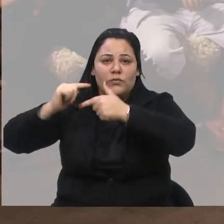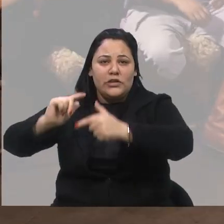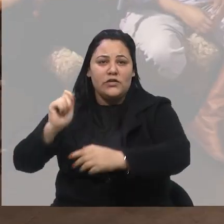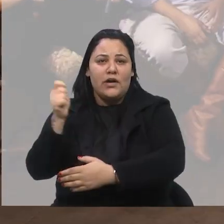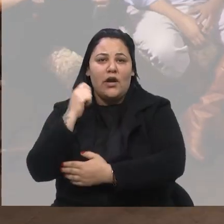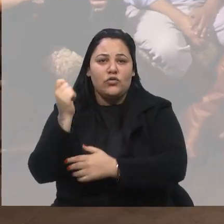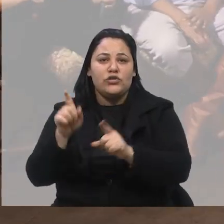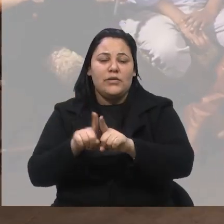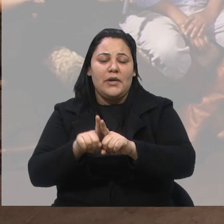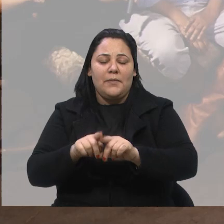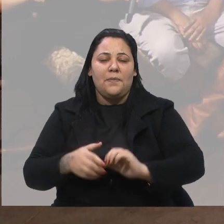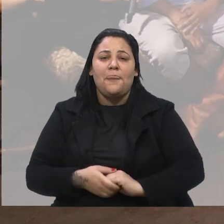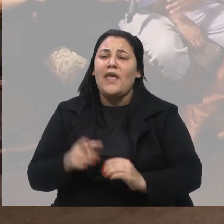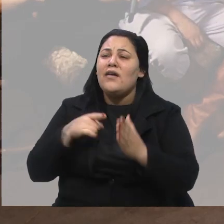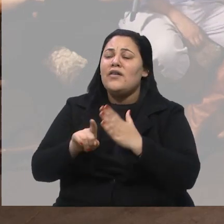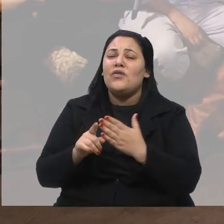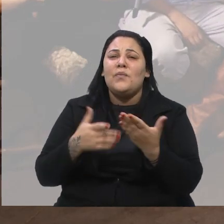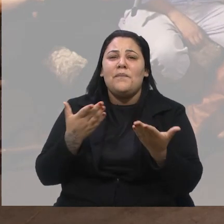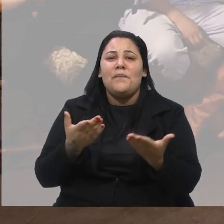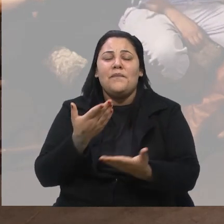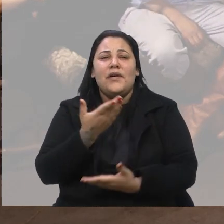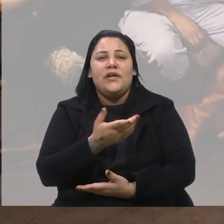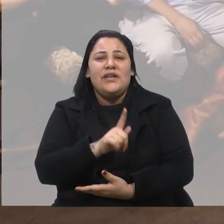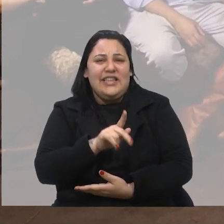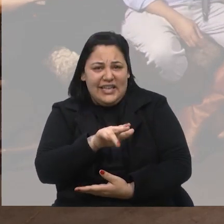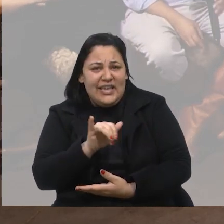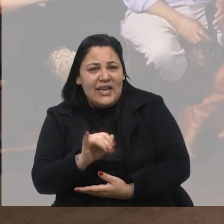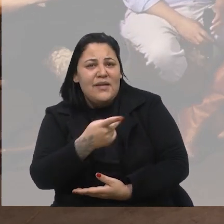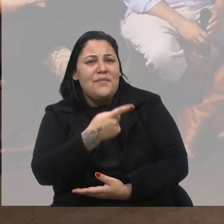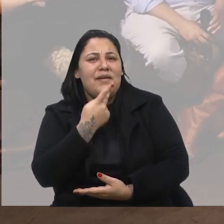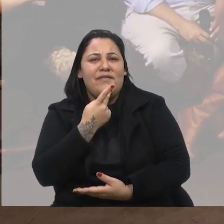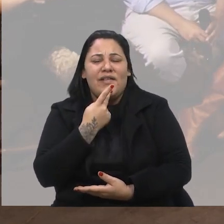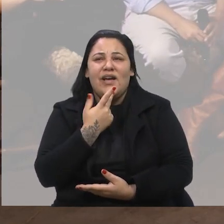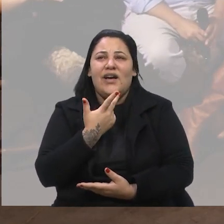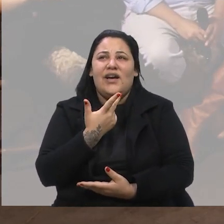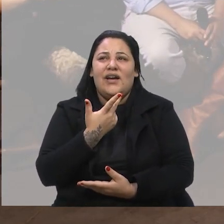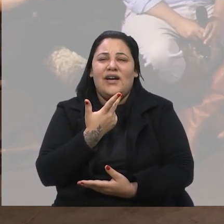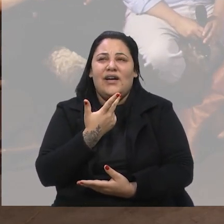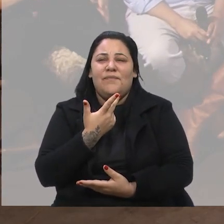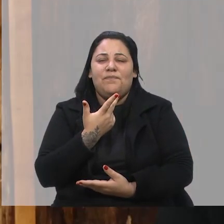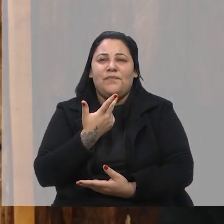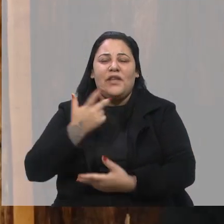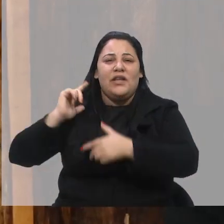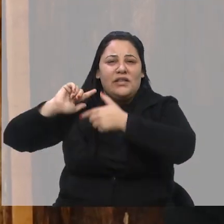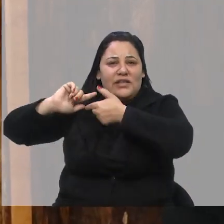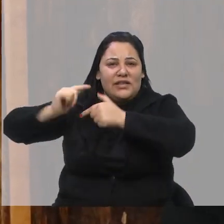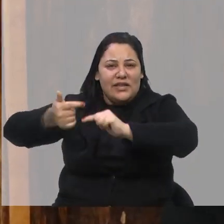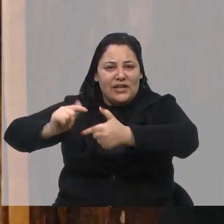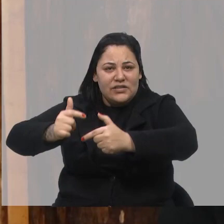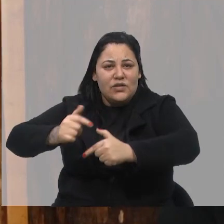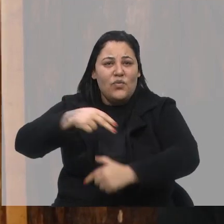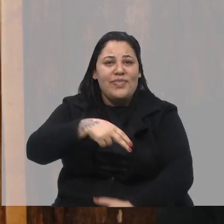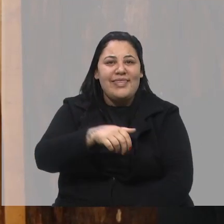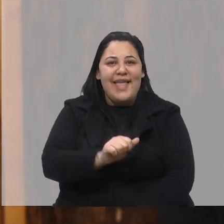Quando a gente fala de nativismo, Guilherme, afinal, para quem nos assiste que não sabe o que é o nativismo, como é